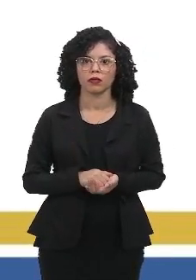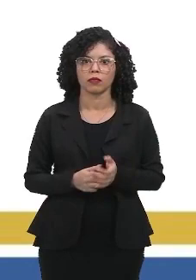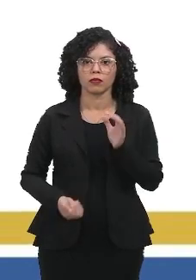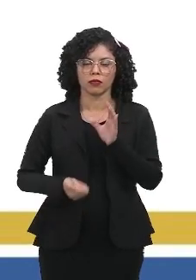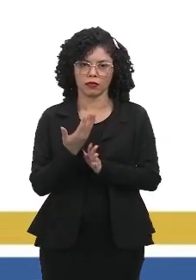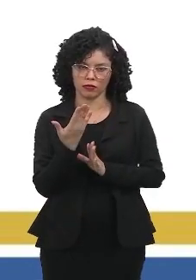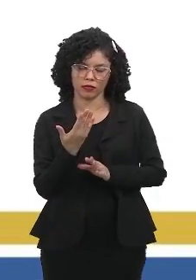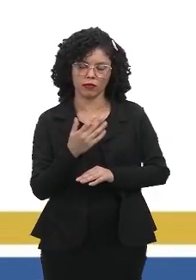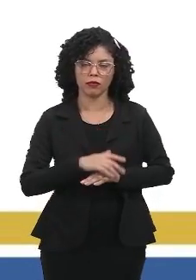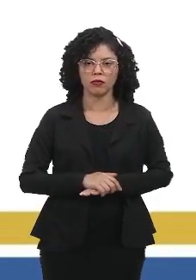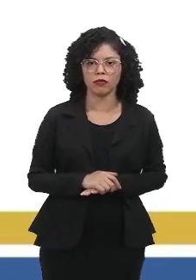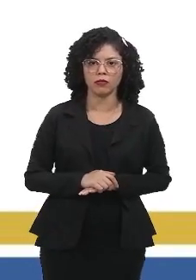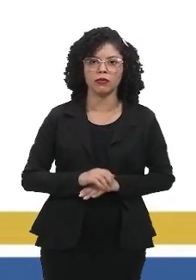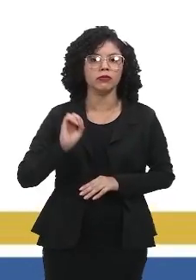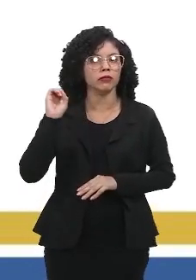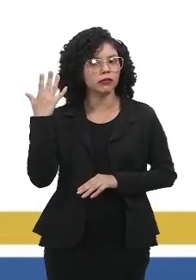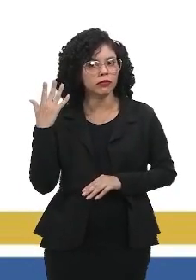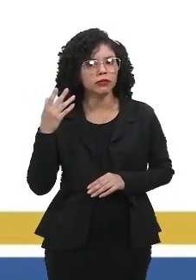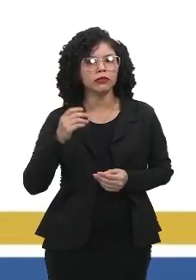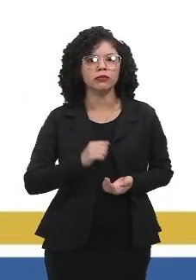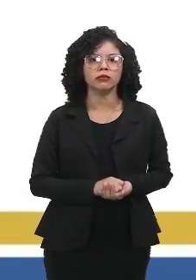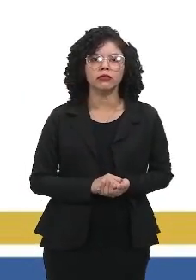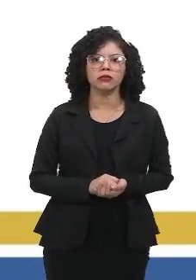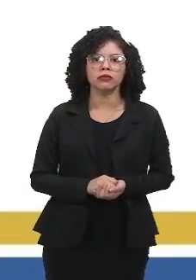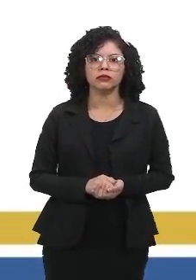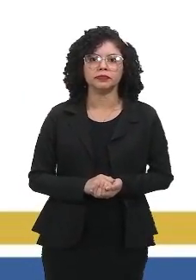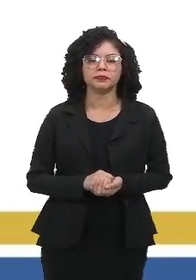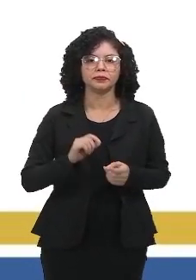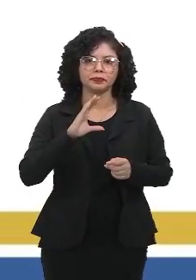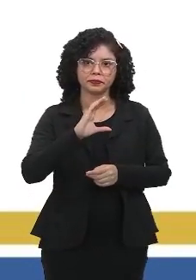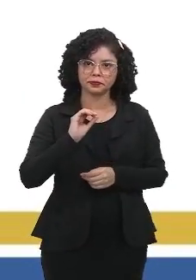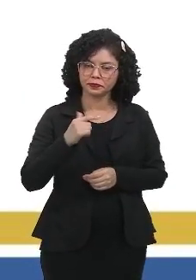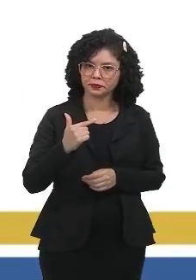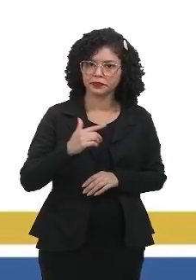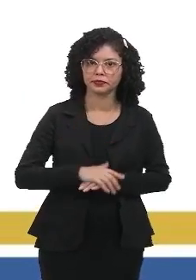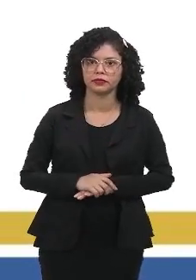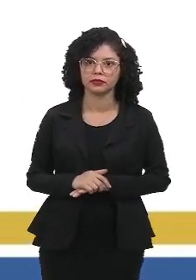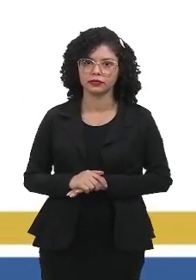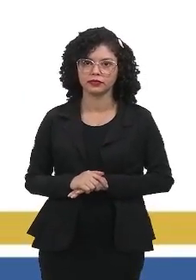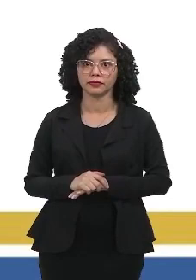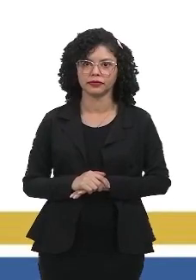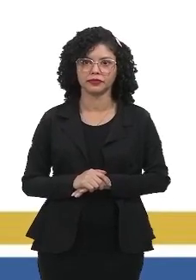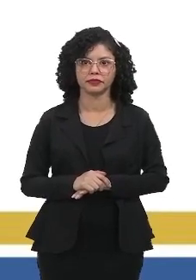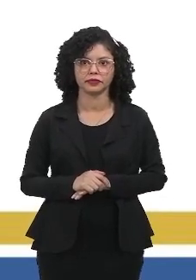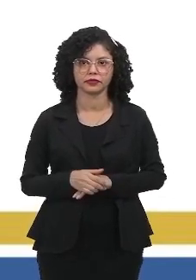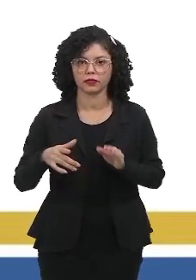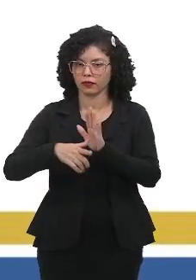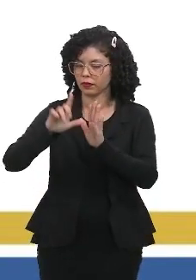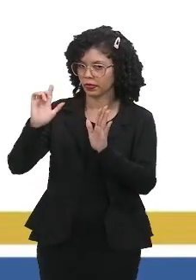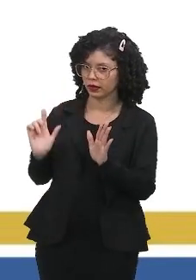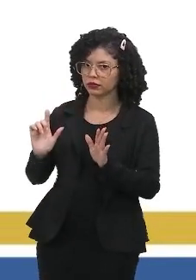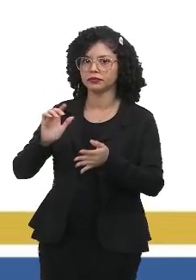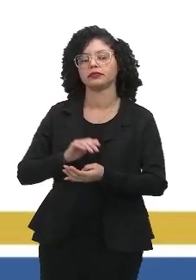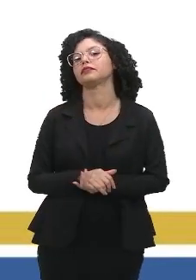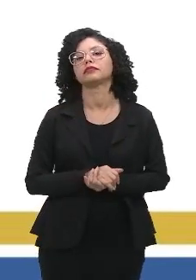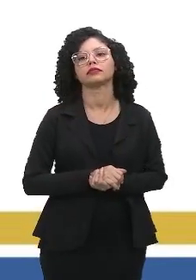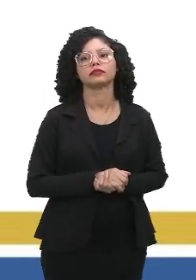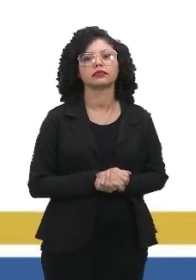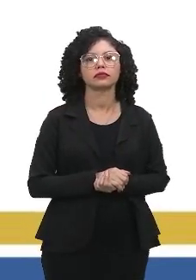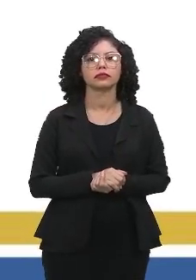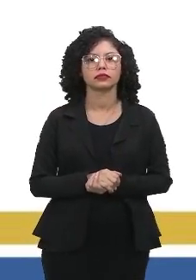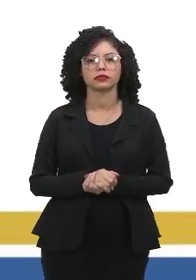dióxido de carbono acontece aqui ó dióxido carbono acontece antes lá